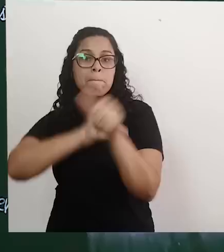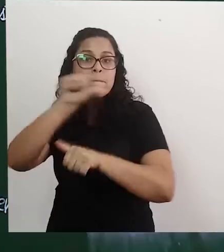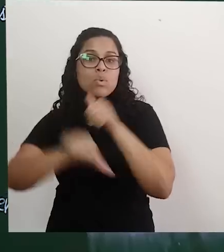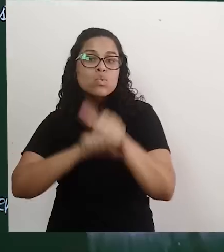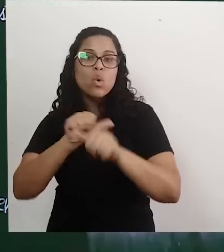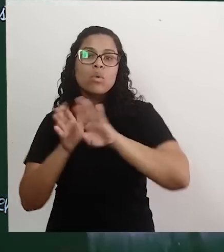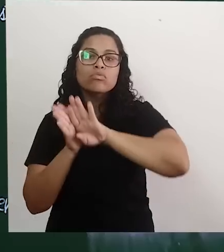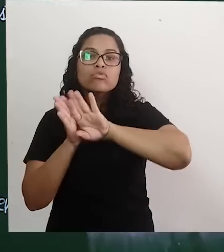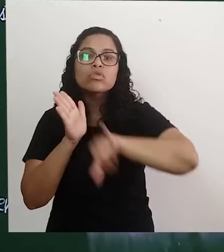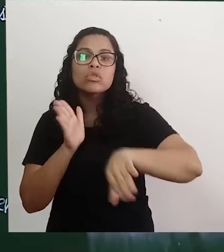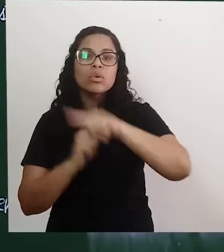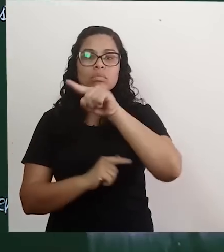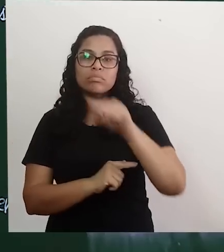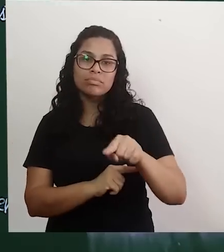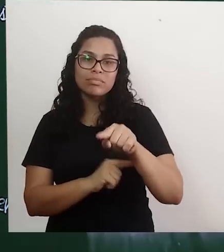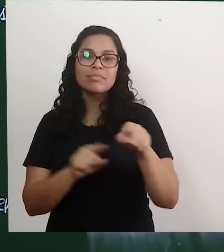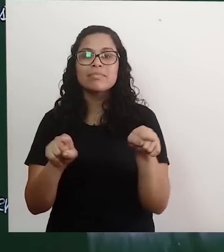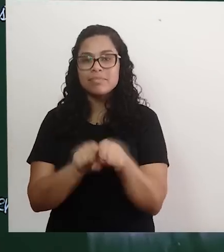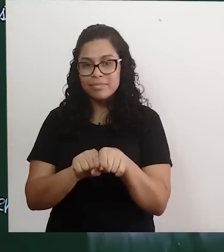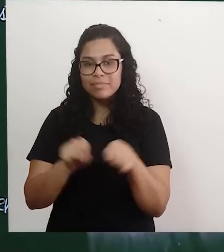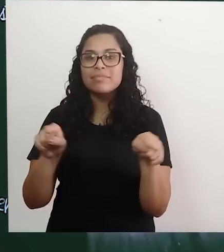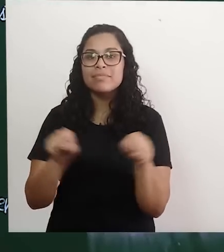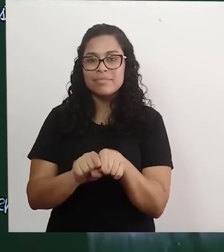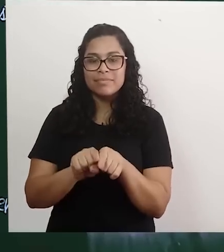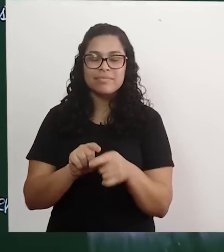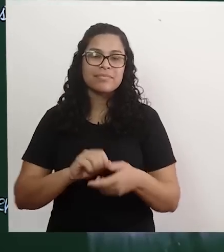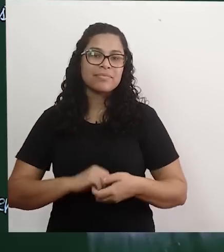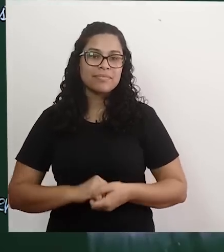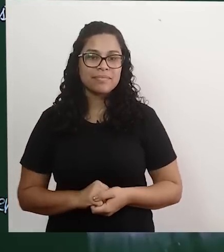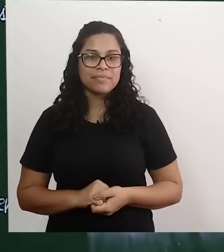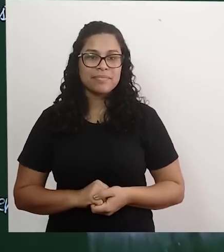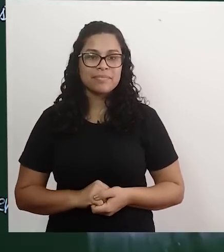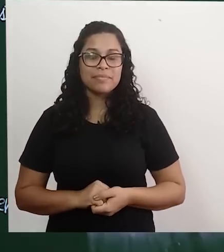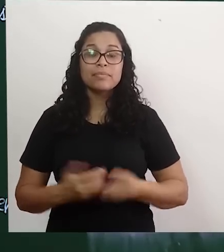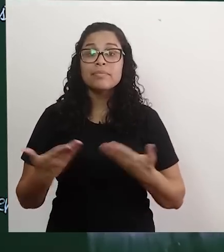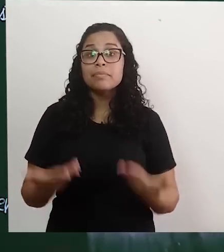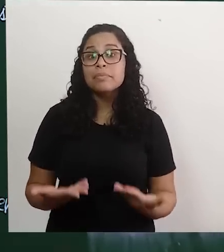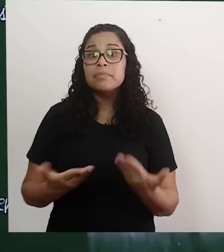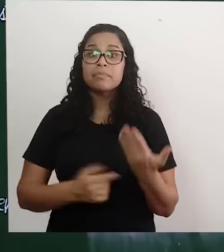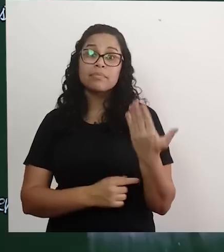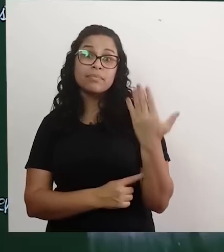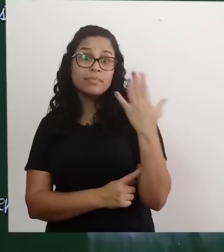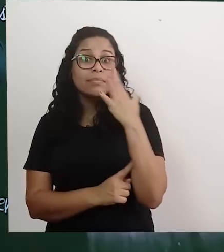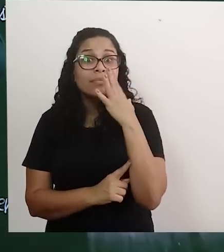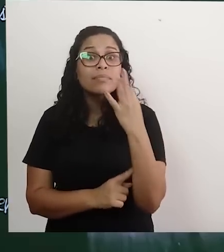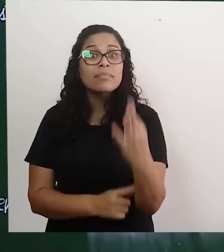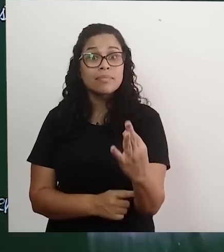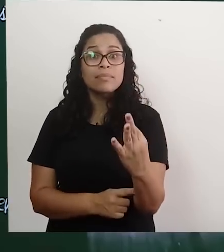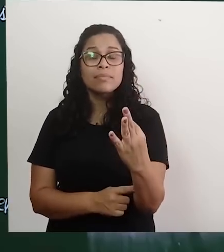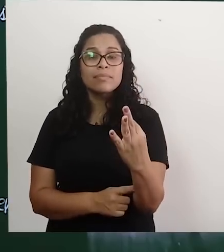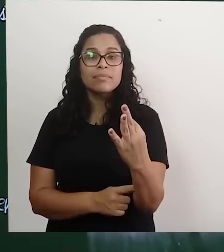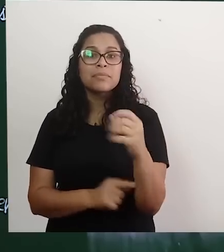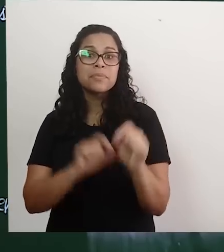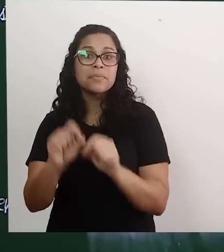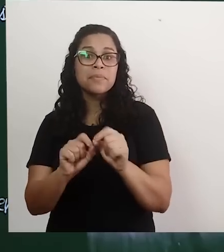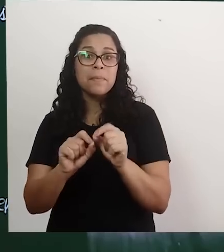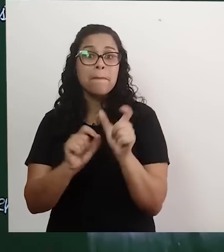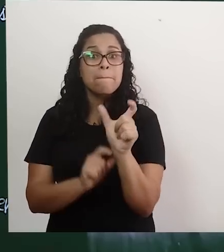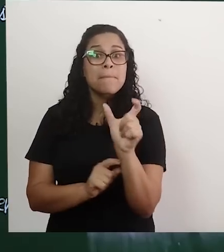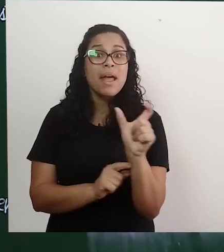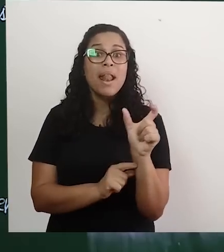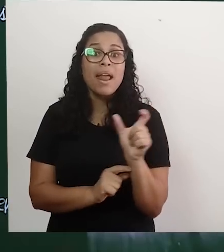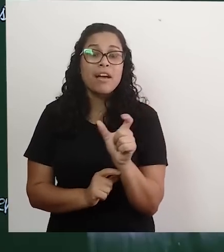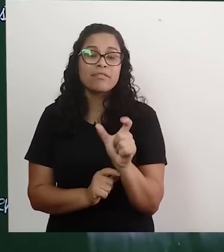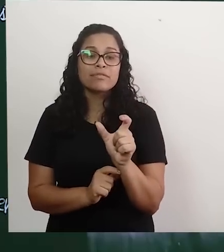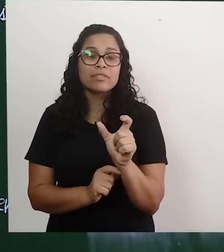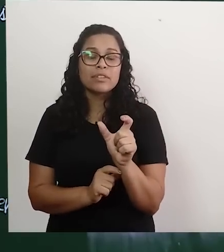por conta da regra dos ditongos abertos em palavras paroxítonas. Então, fique atento a essa alteração, porque mesmo após tanto tempo da